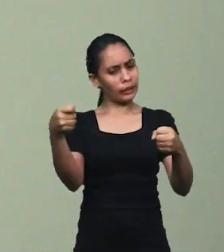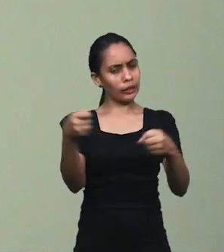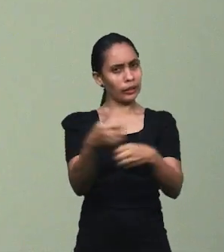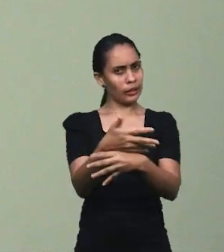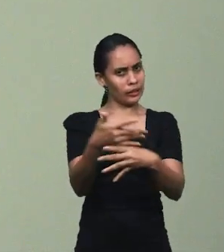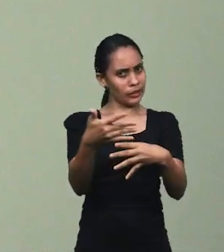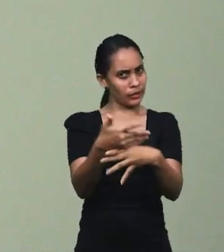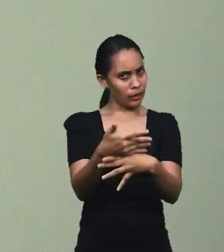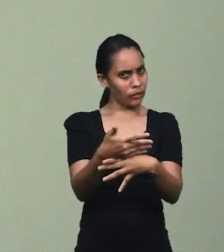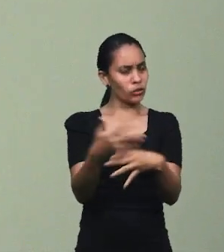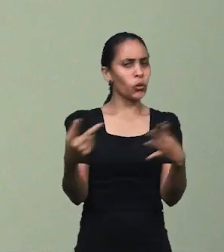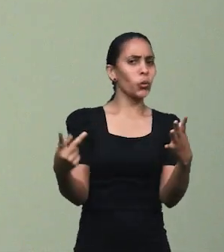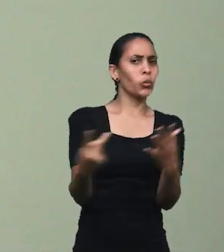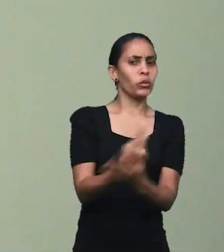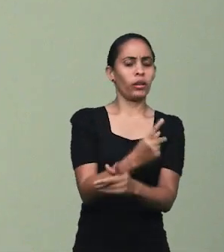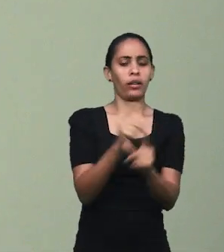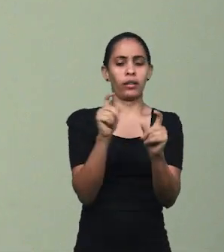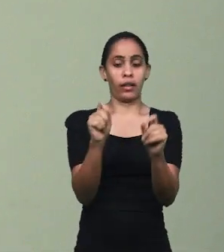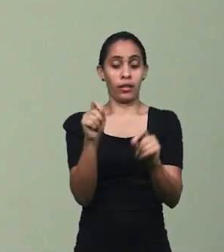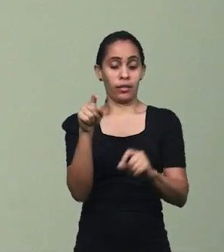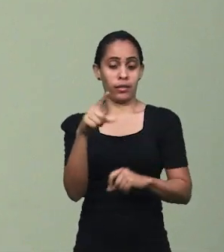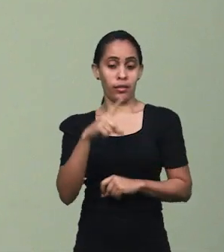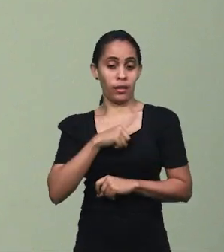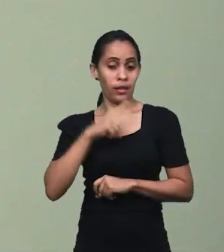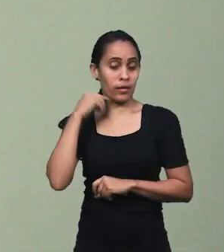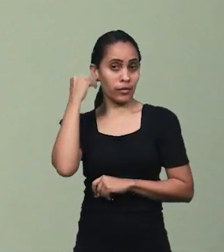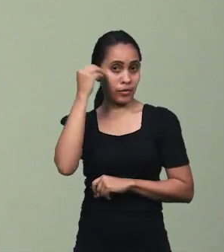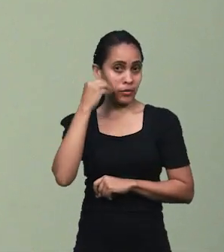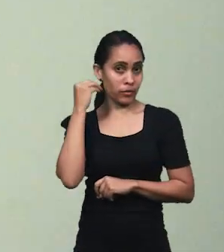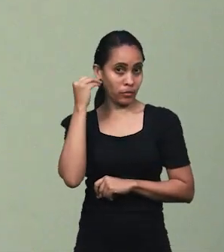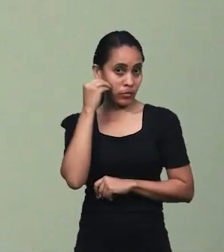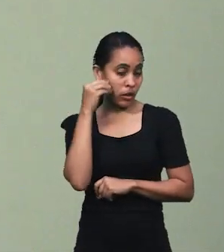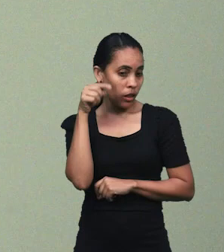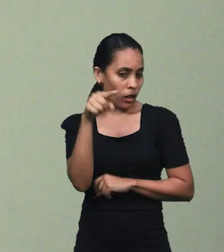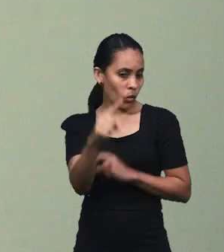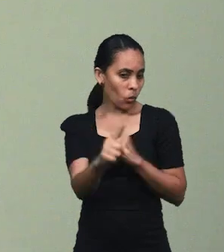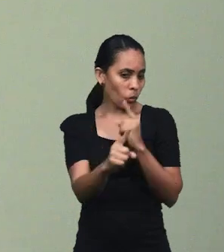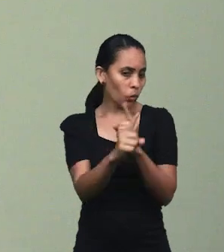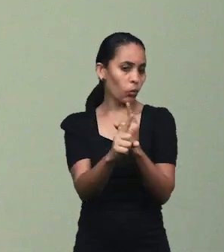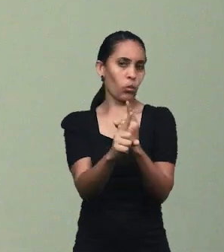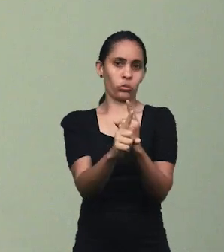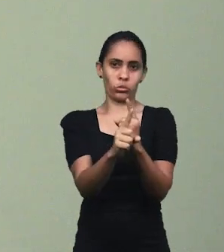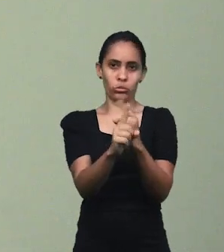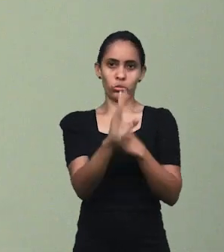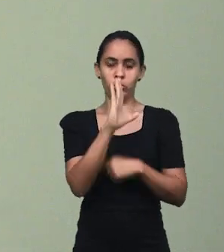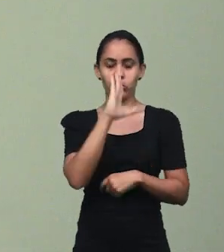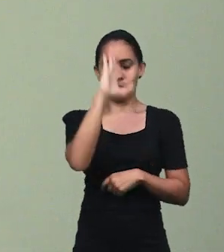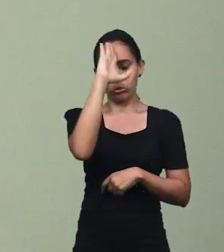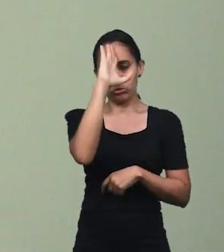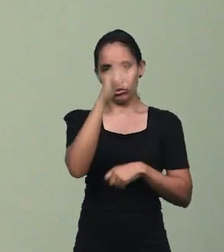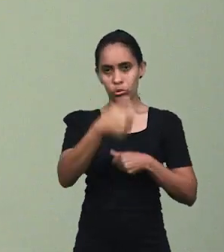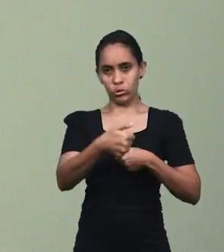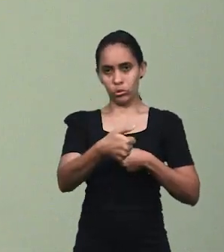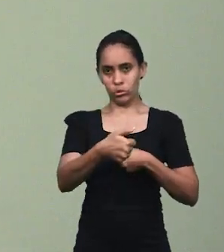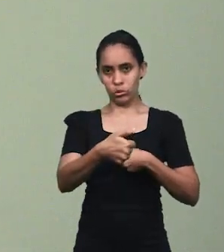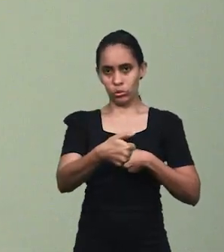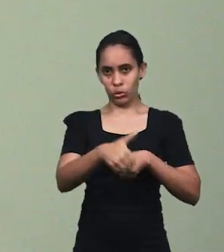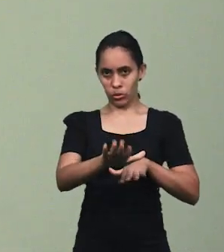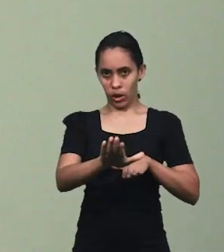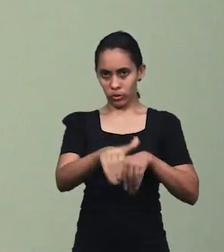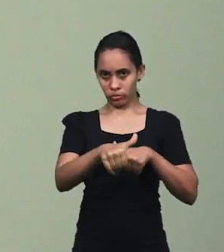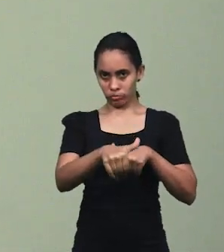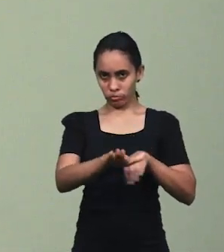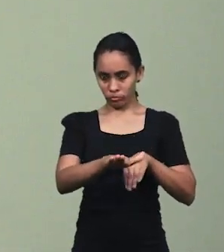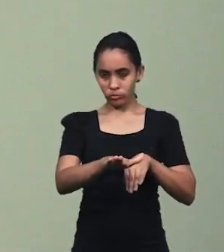E foi nessa cidade que vai ter a experiência e o encontro entre esse soldado